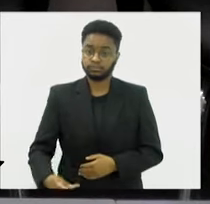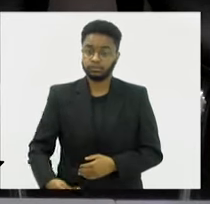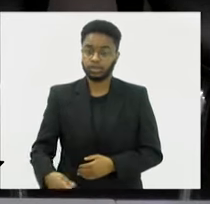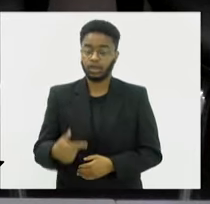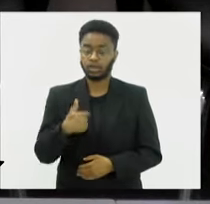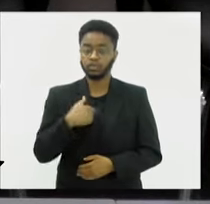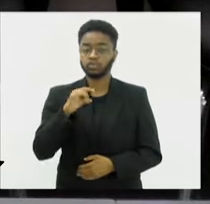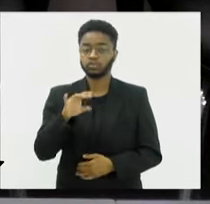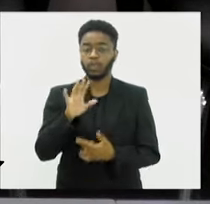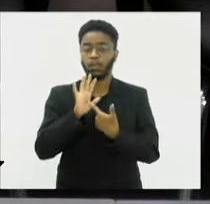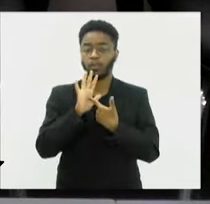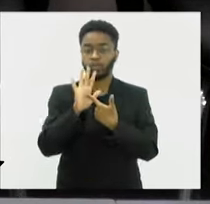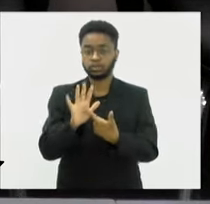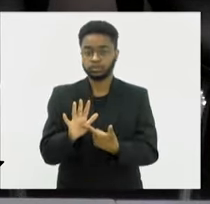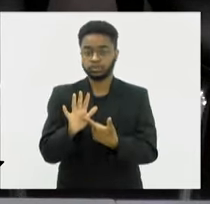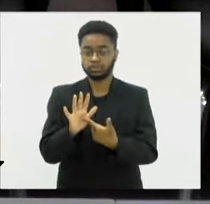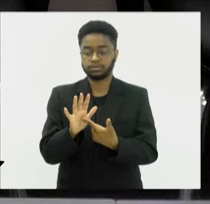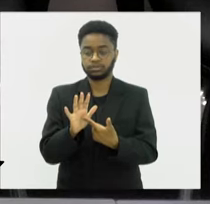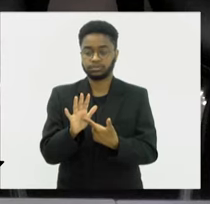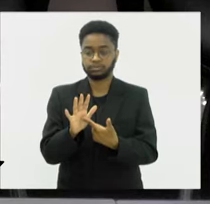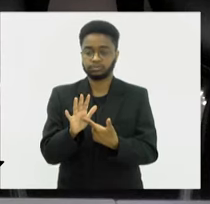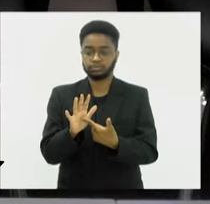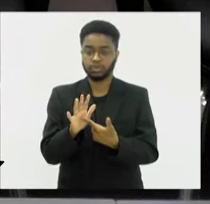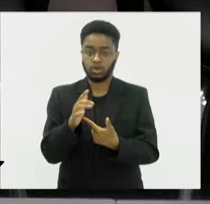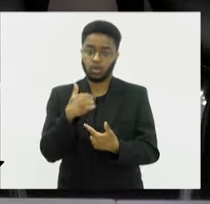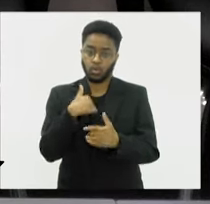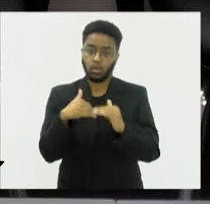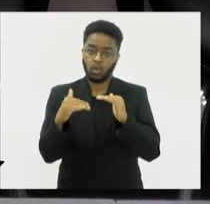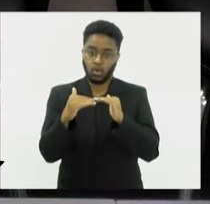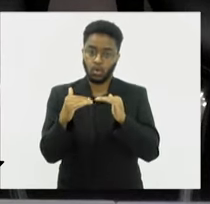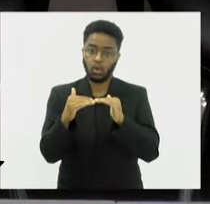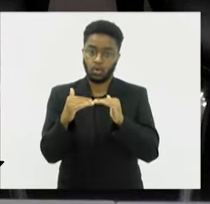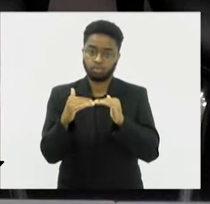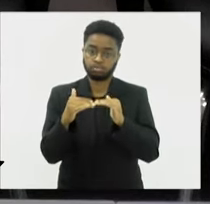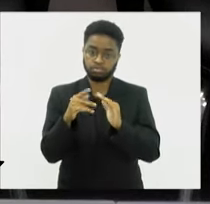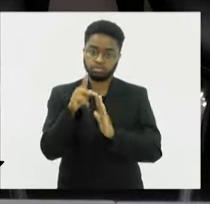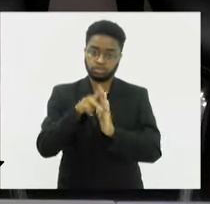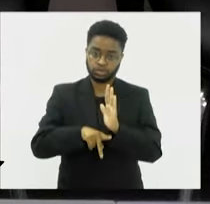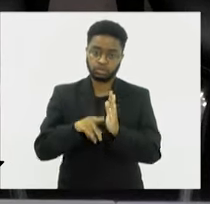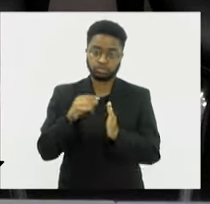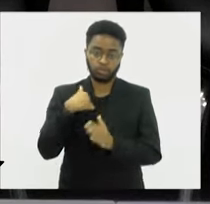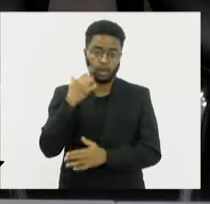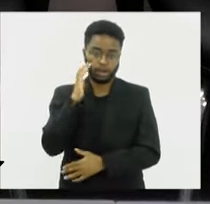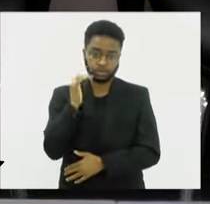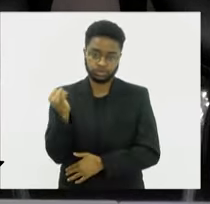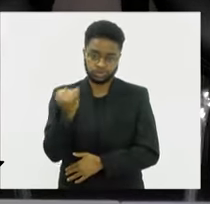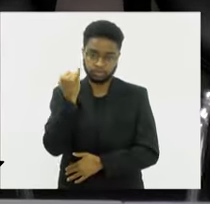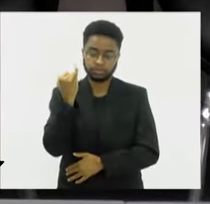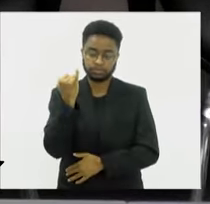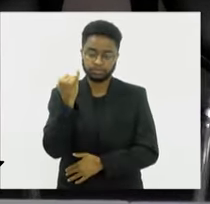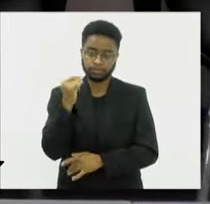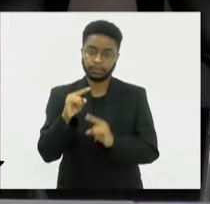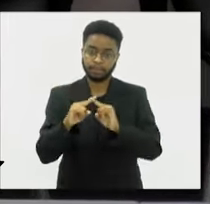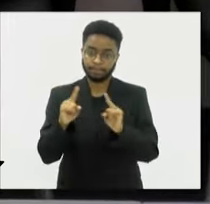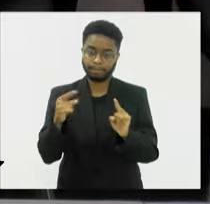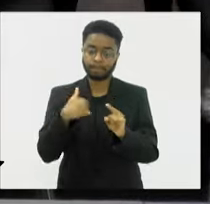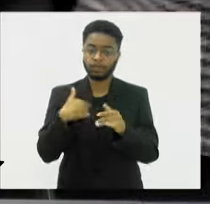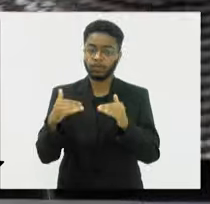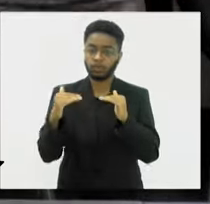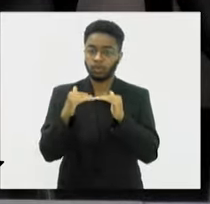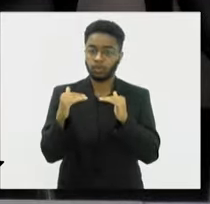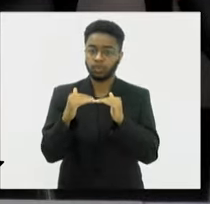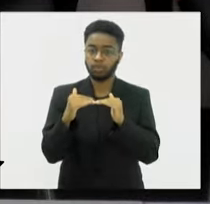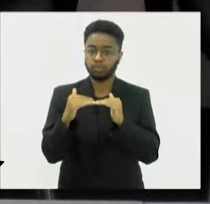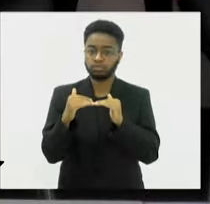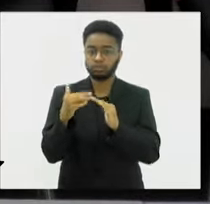só mostrando que, apesar de no mérito ser um projeto importante, eu estou concordando com